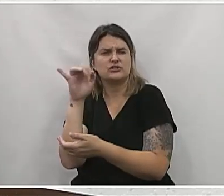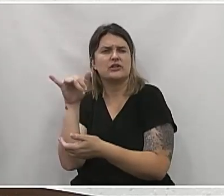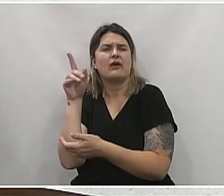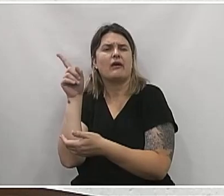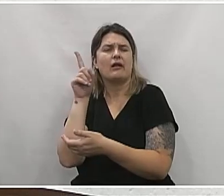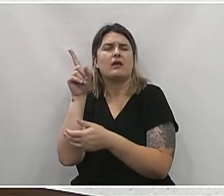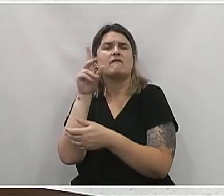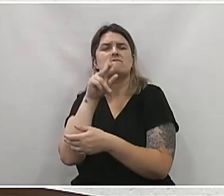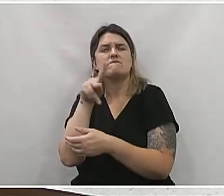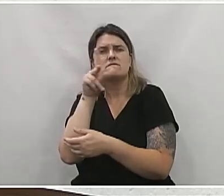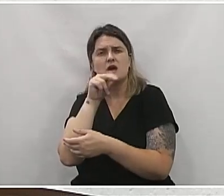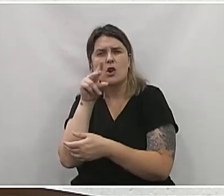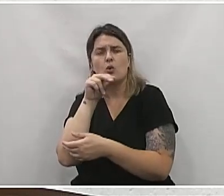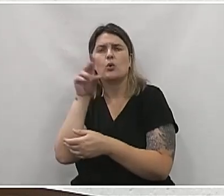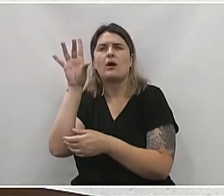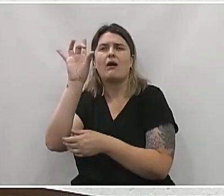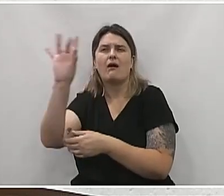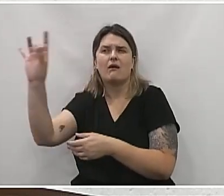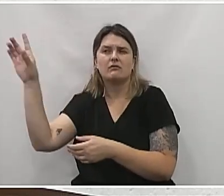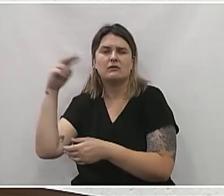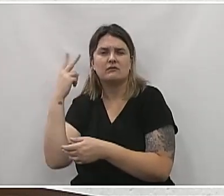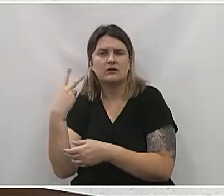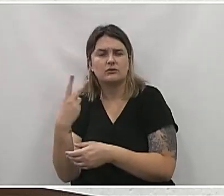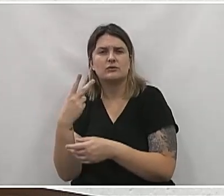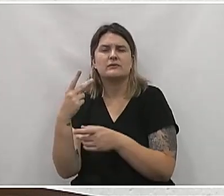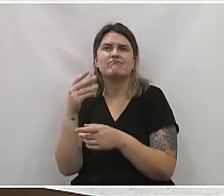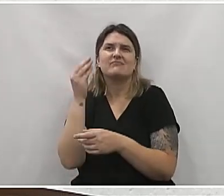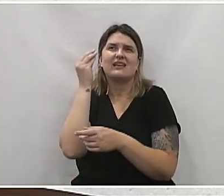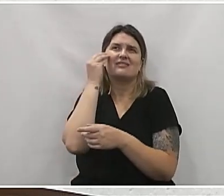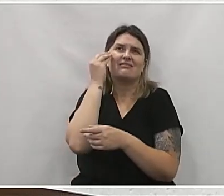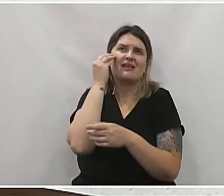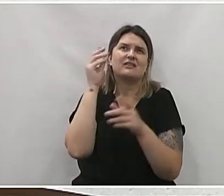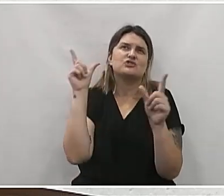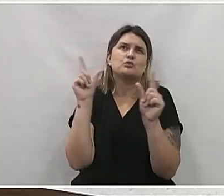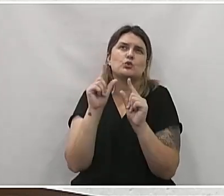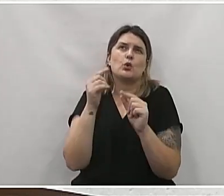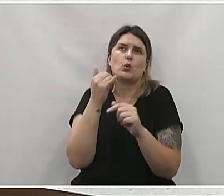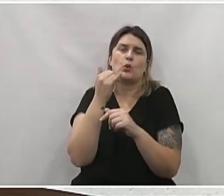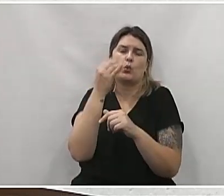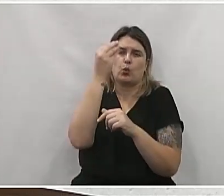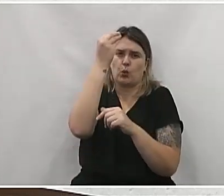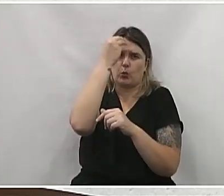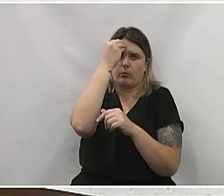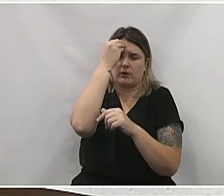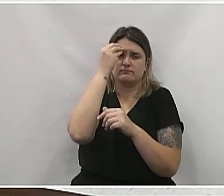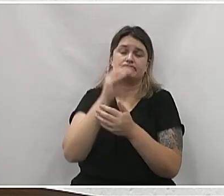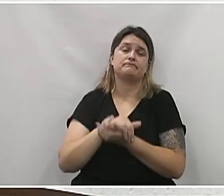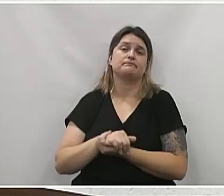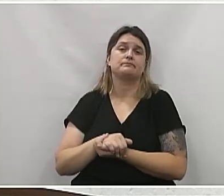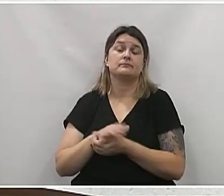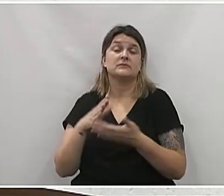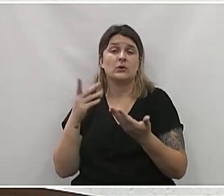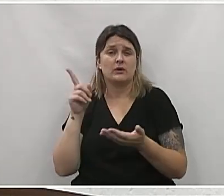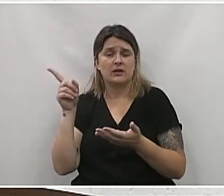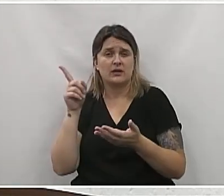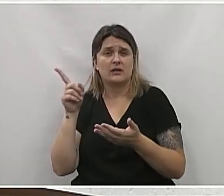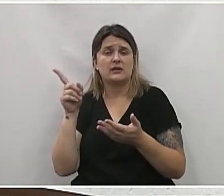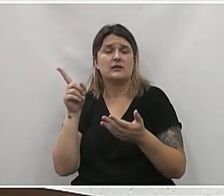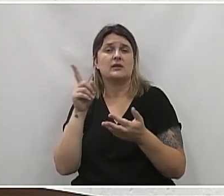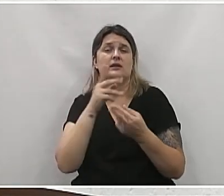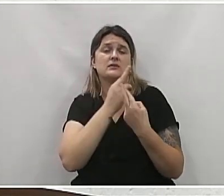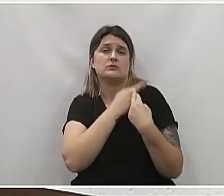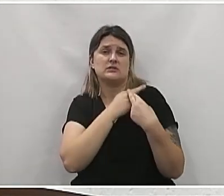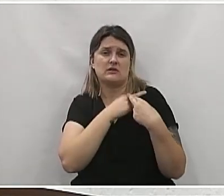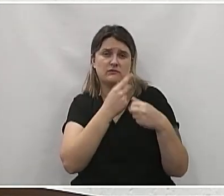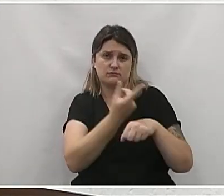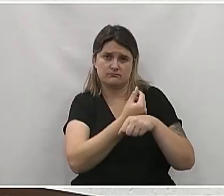vereadores tentando se eximir em partes da culpa, ao qual o mesmo relator da Comissão de